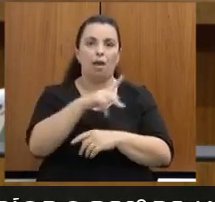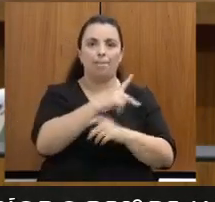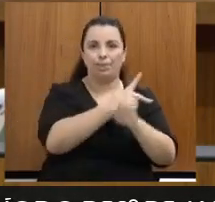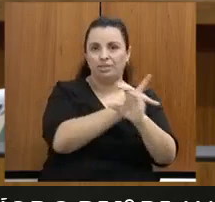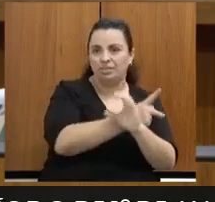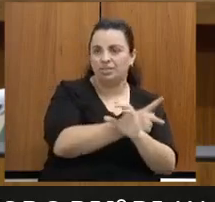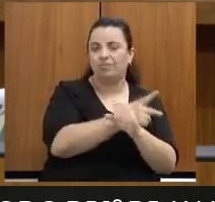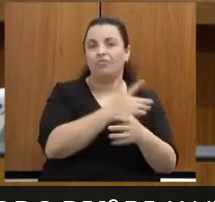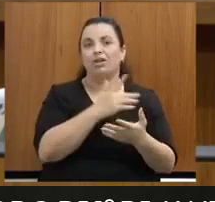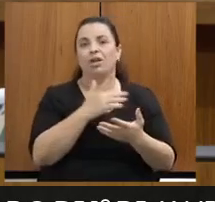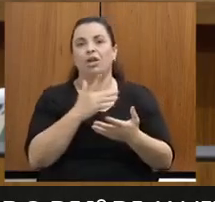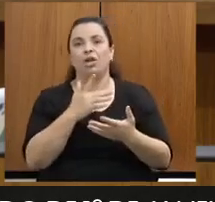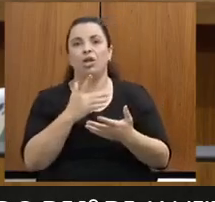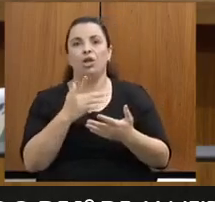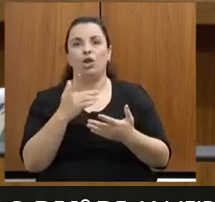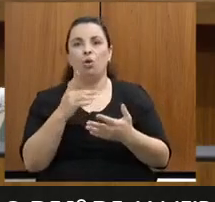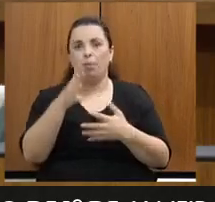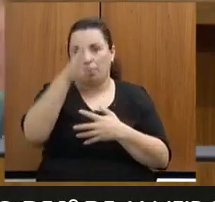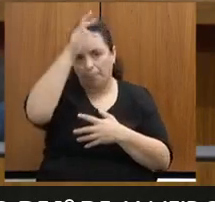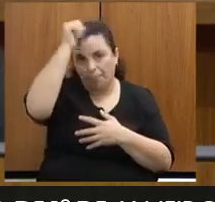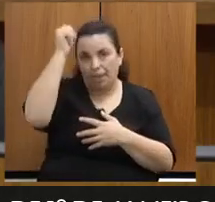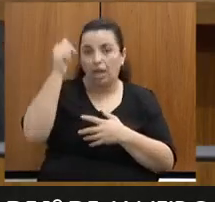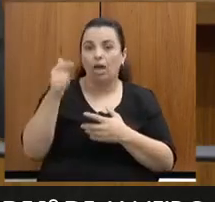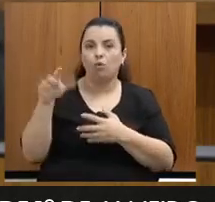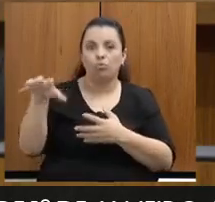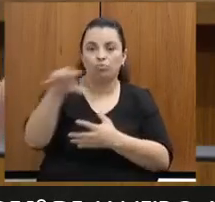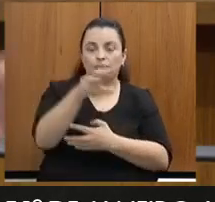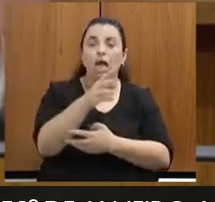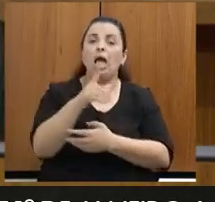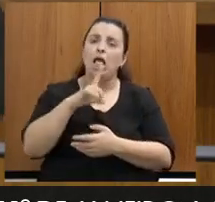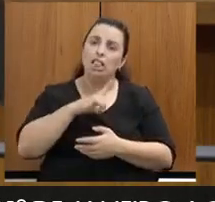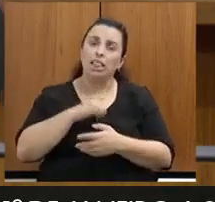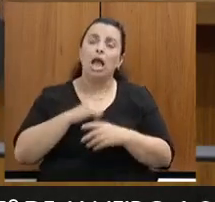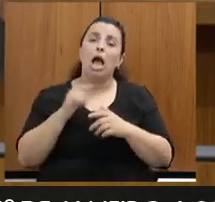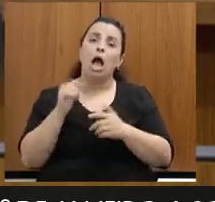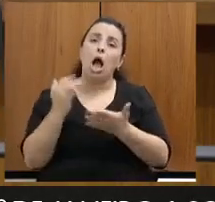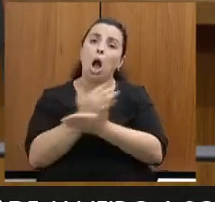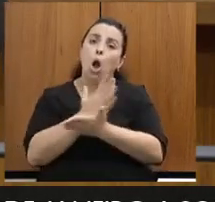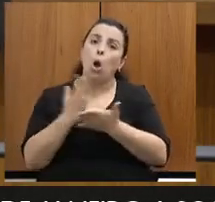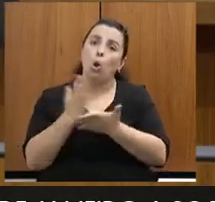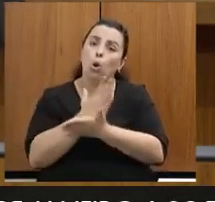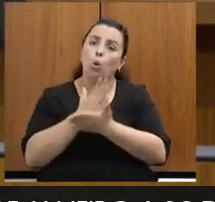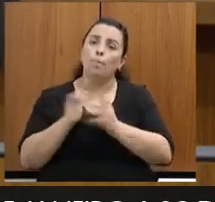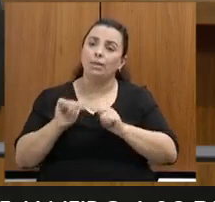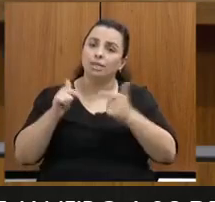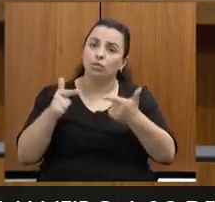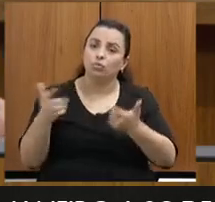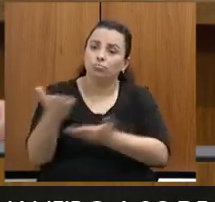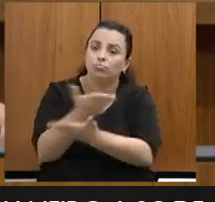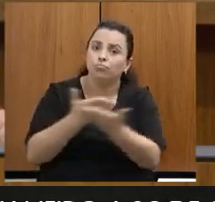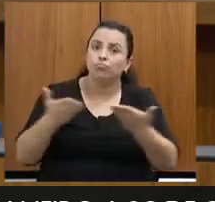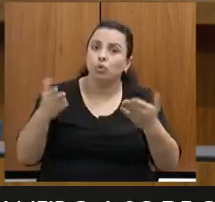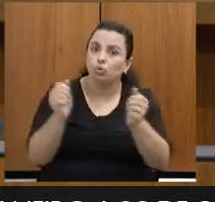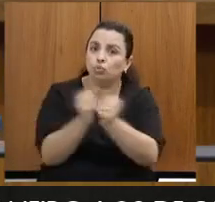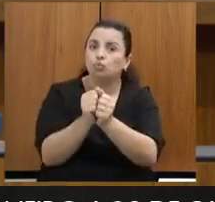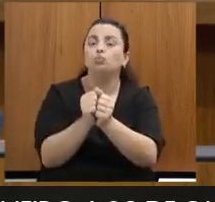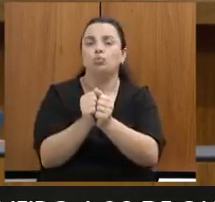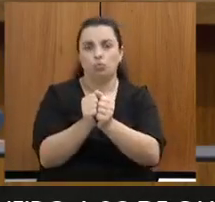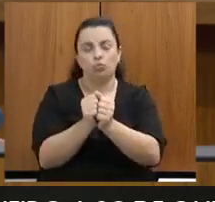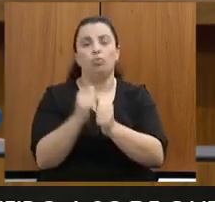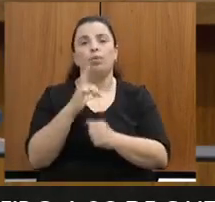conjunto né E no campo da Inteligência nos próximos dias deve estar sendo publicado um decreto